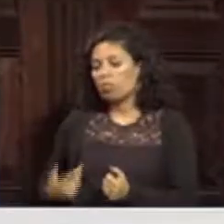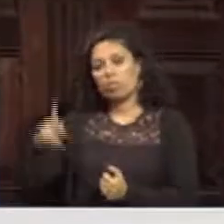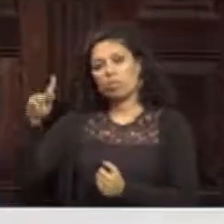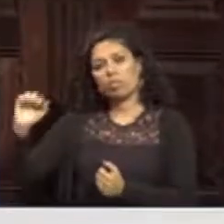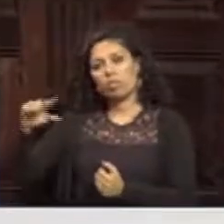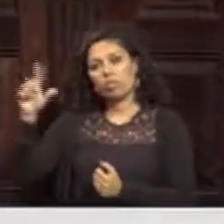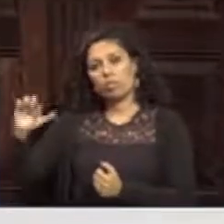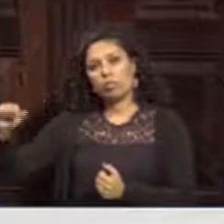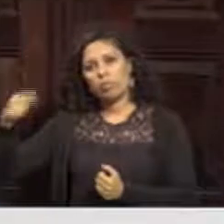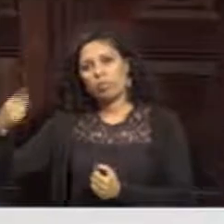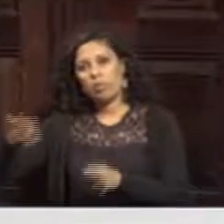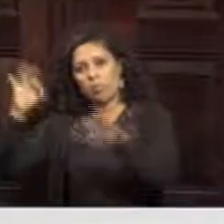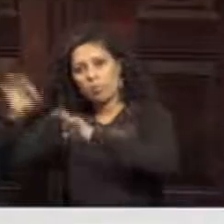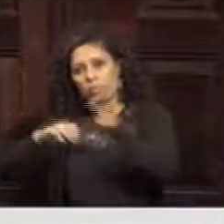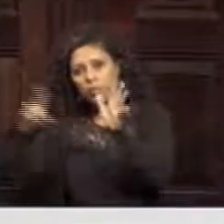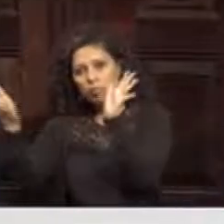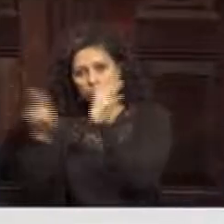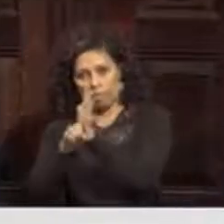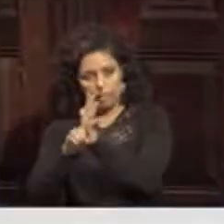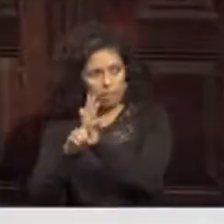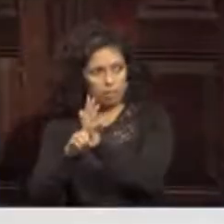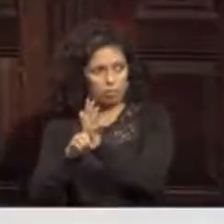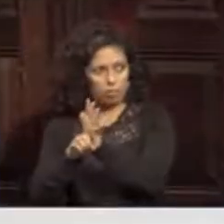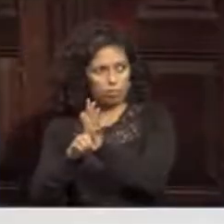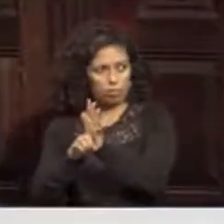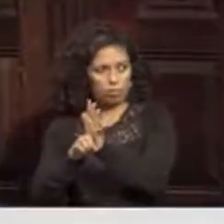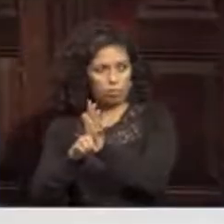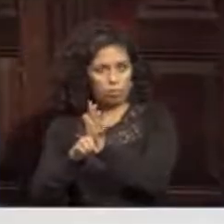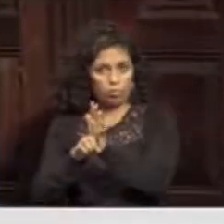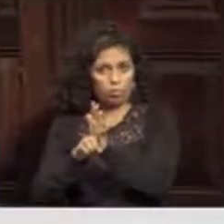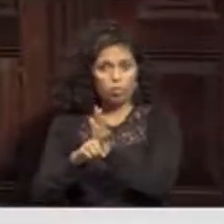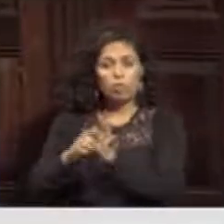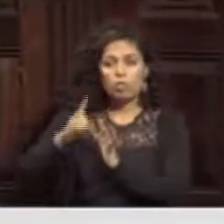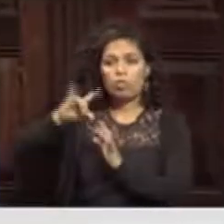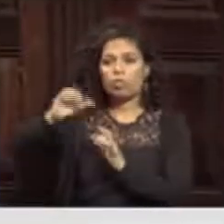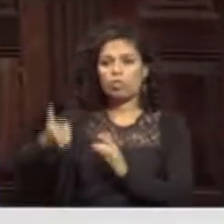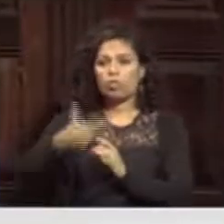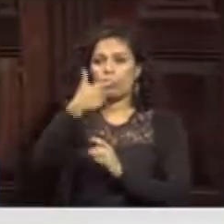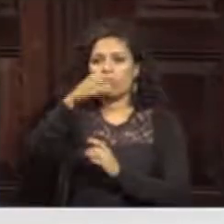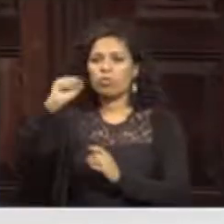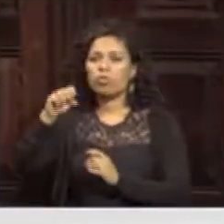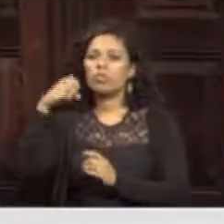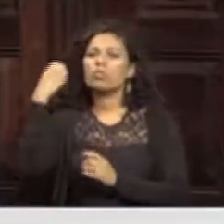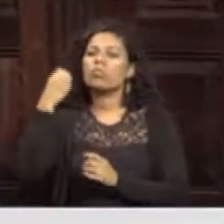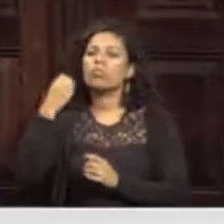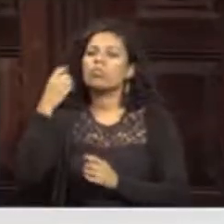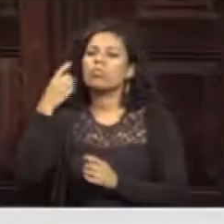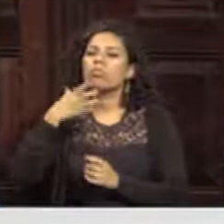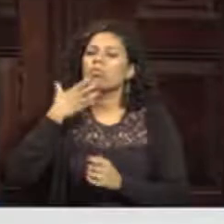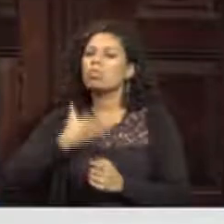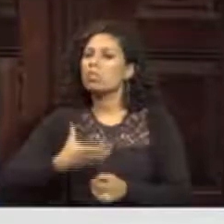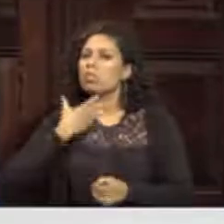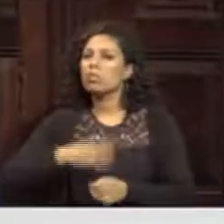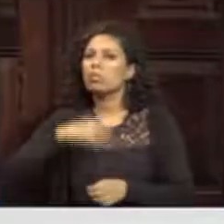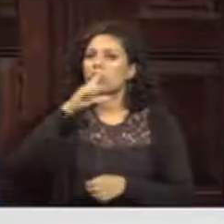por decreto, volto a dizer, em 28 de dezembro de 2016,